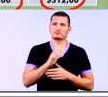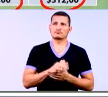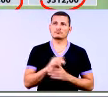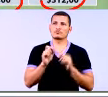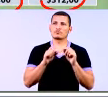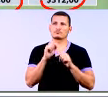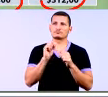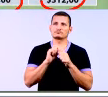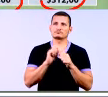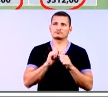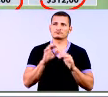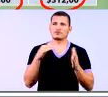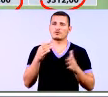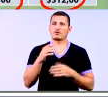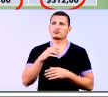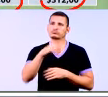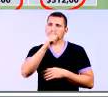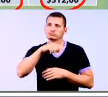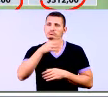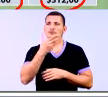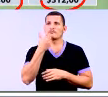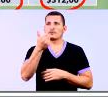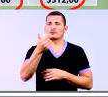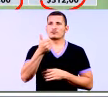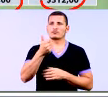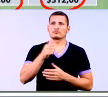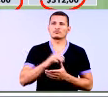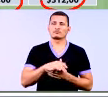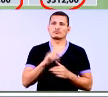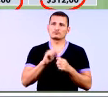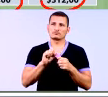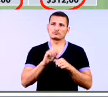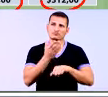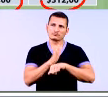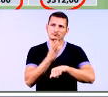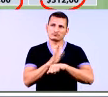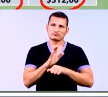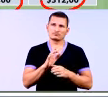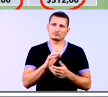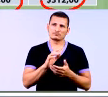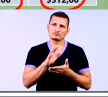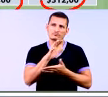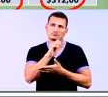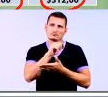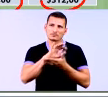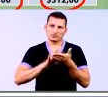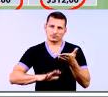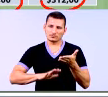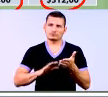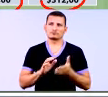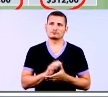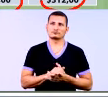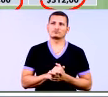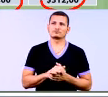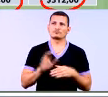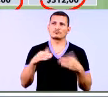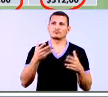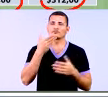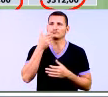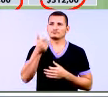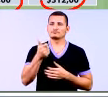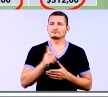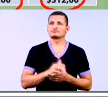fazer? Qual desses aqui seria melhor para atividade de formatação de texto básica? Qual seria